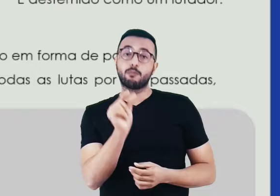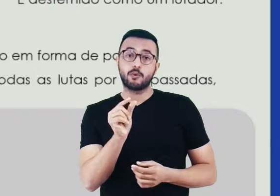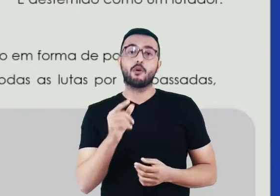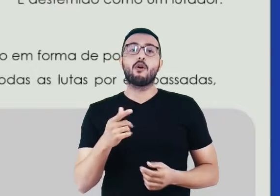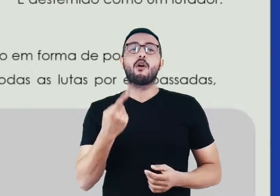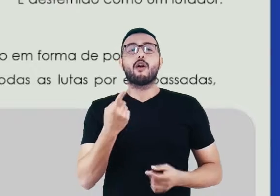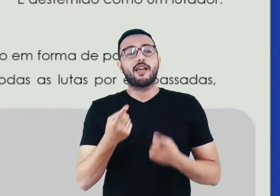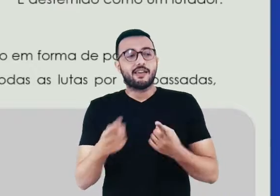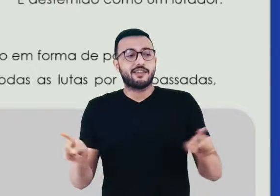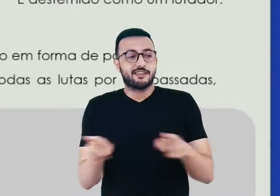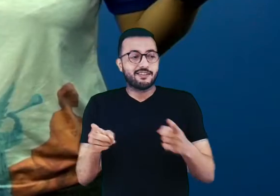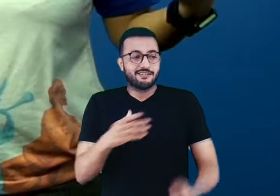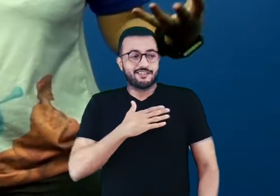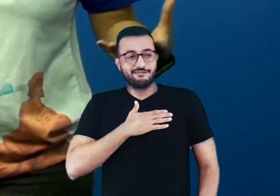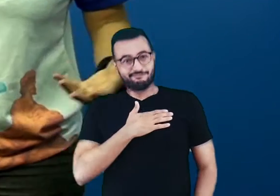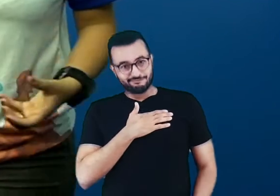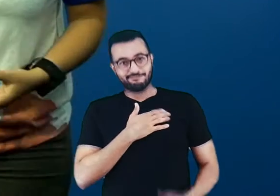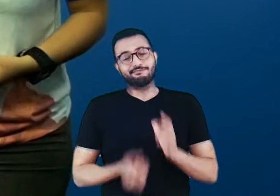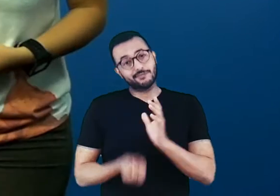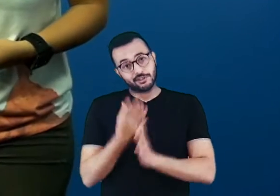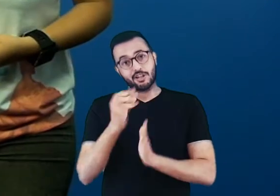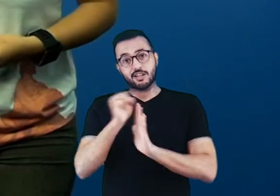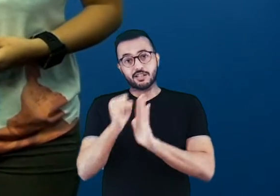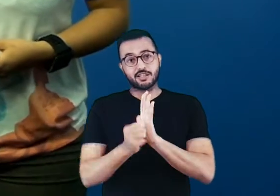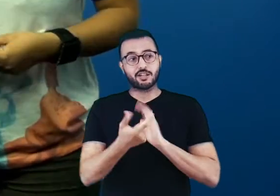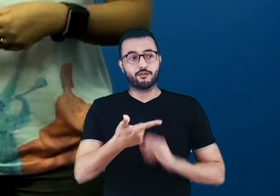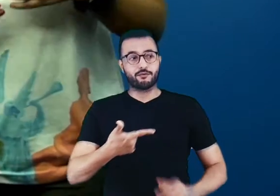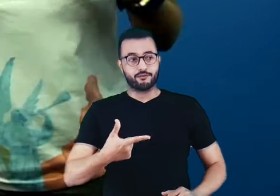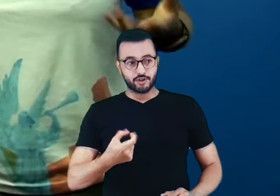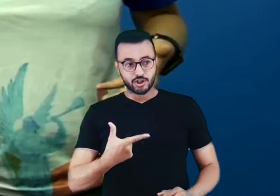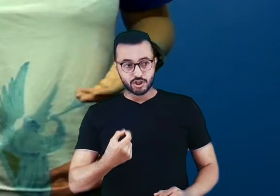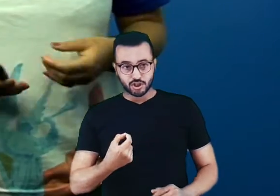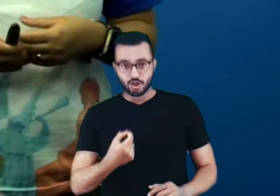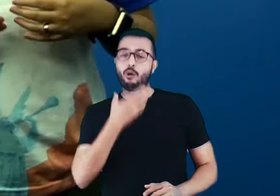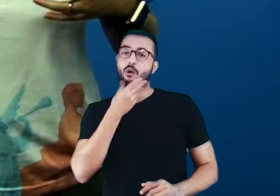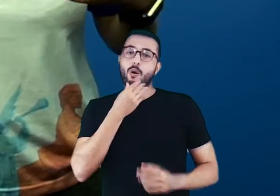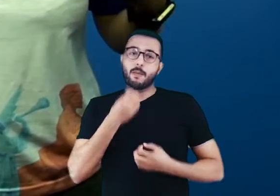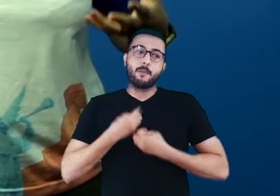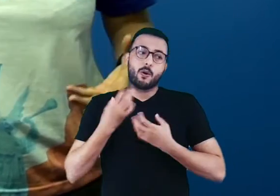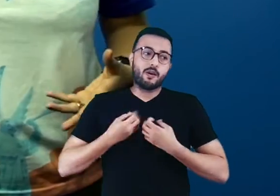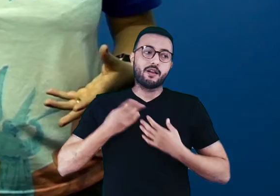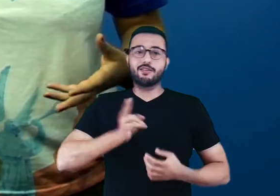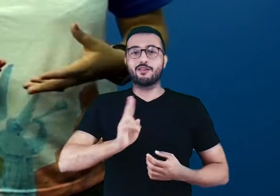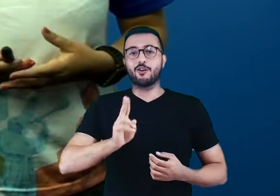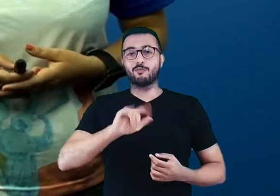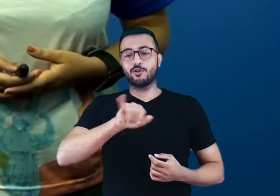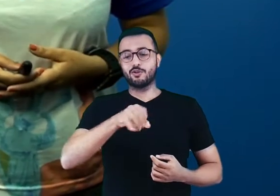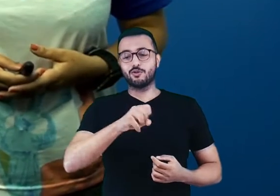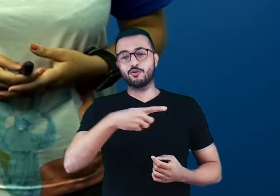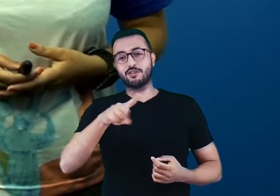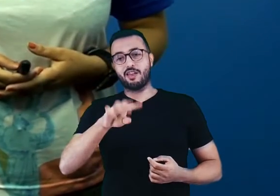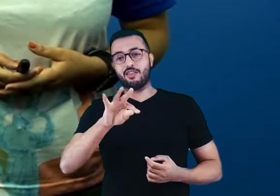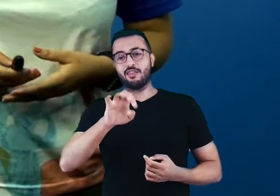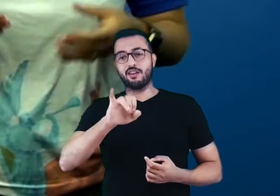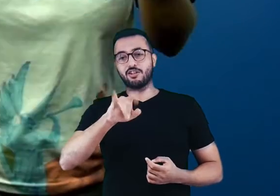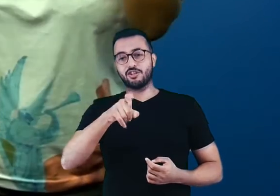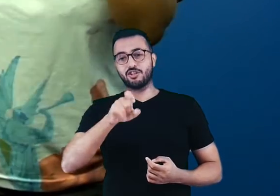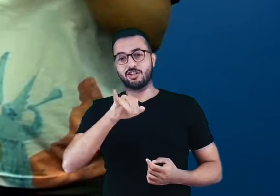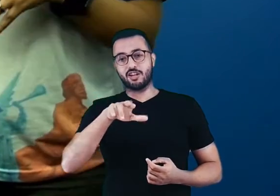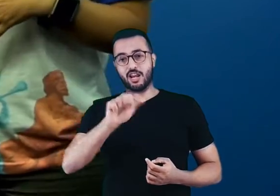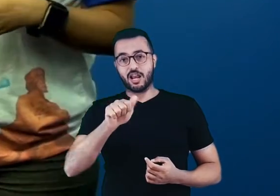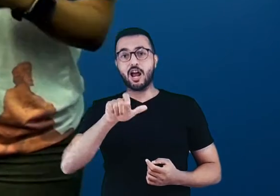hino da nossa cidade, né, que foi criado no século XX, né, por um poeta de nome José Teixeira de